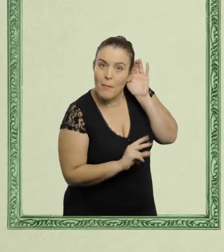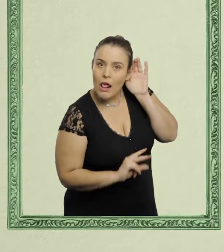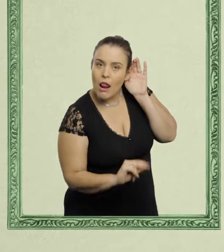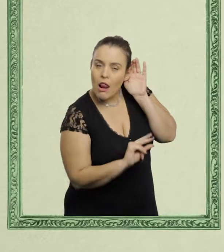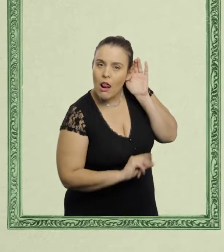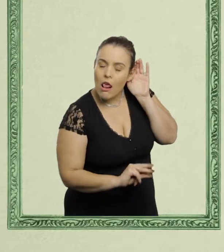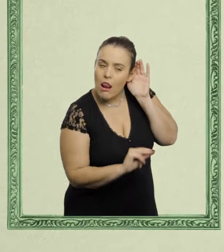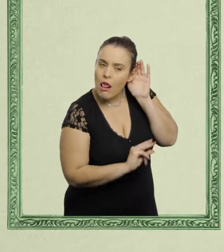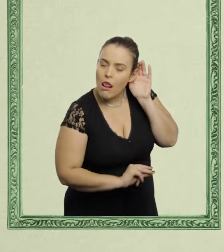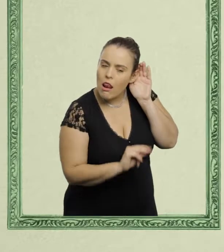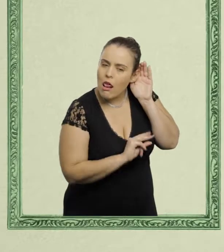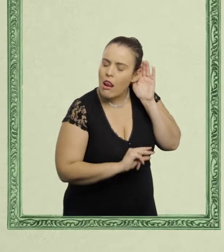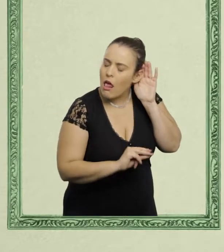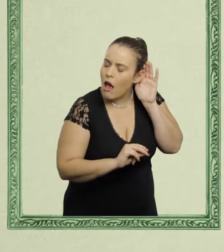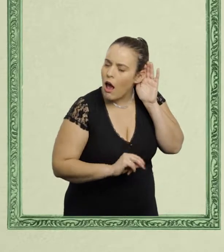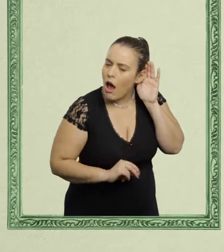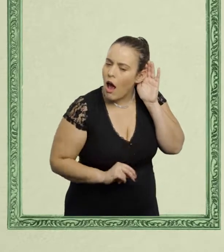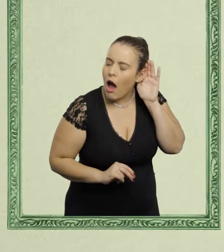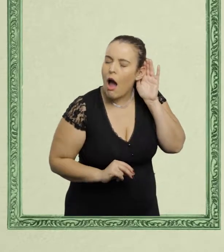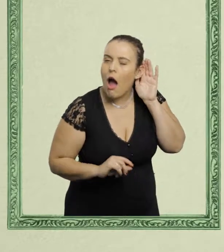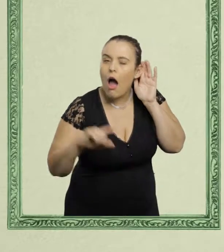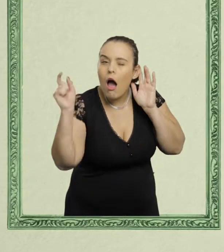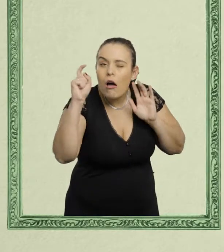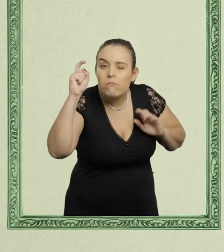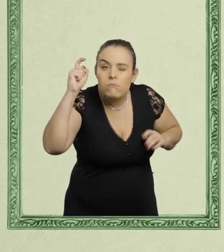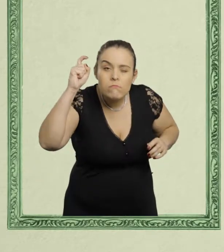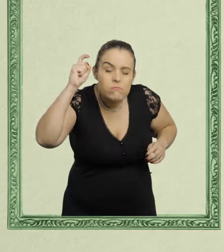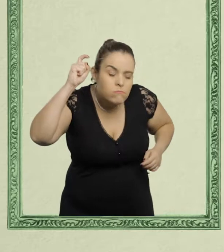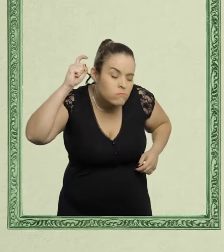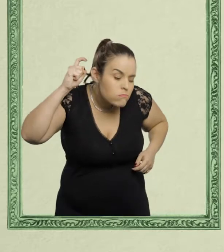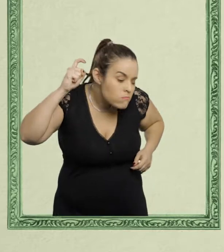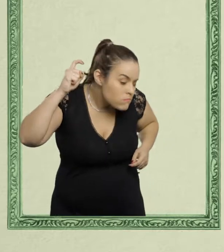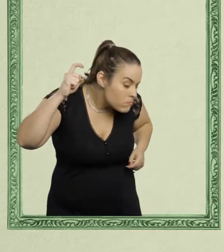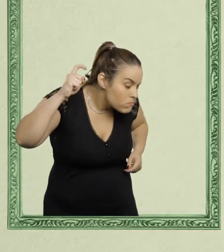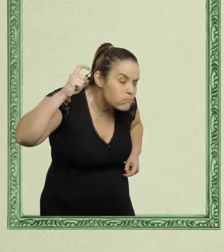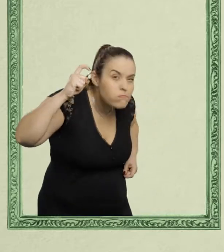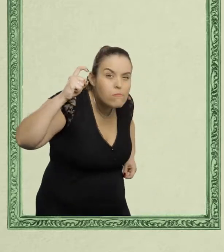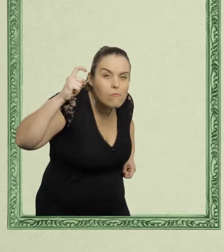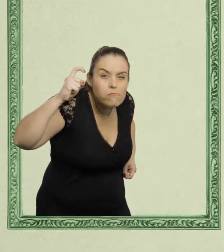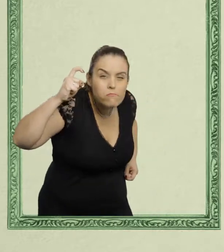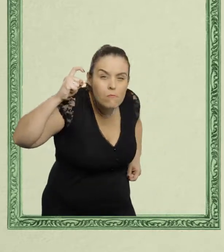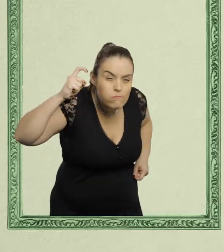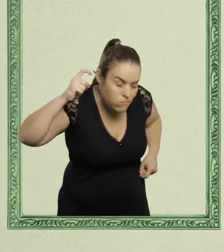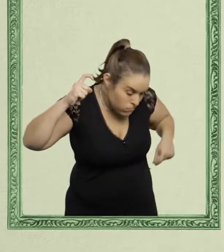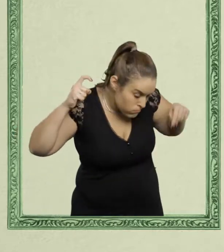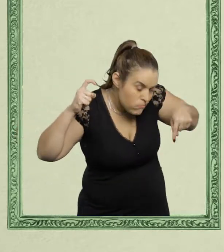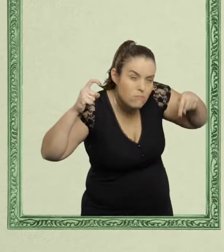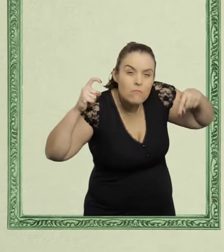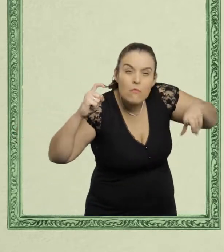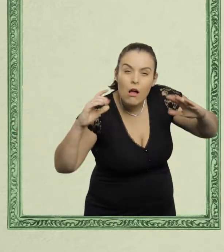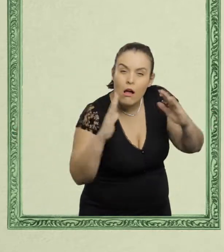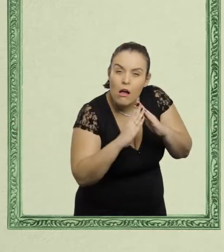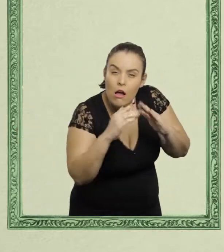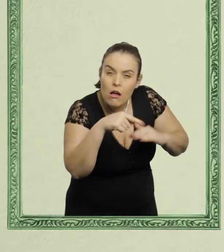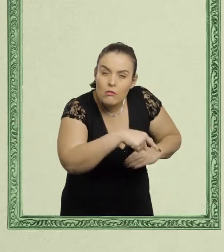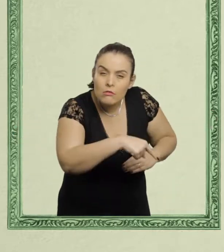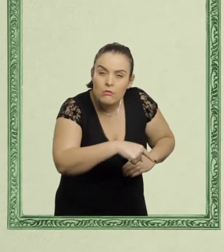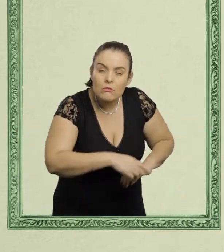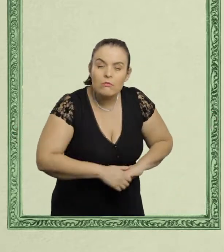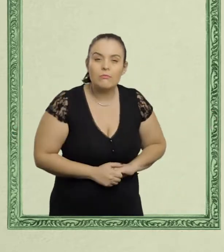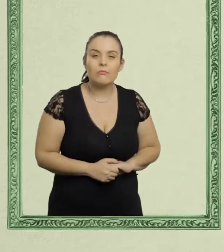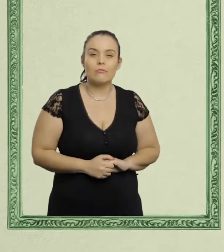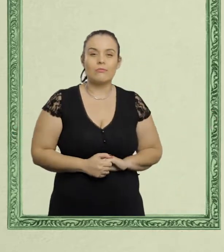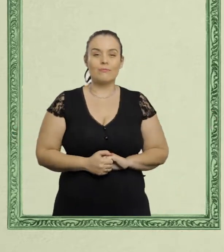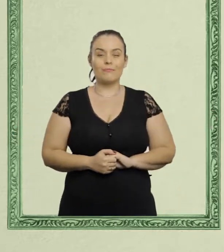Os piratas ouviram as vozes das crianças. Gancho tinha achado a casa subterrânea dos meninos